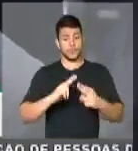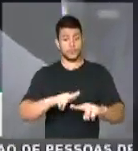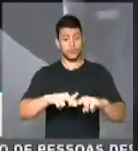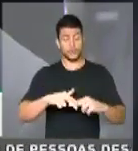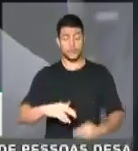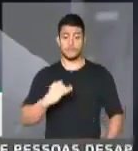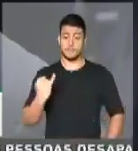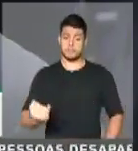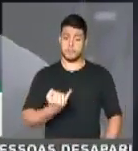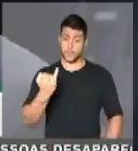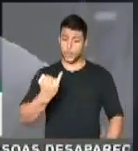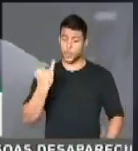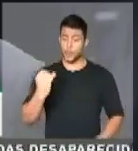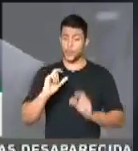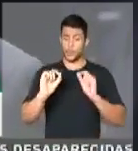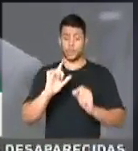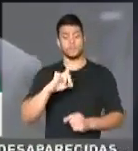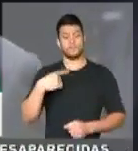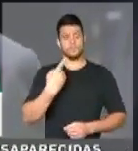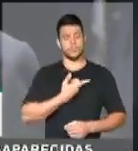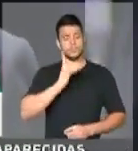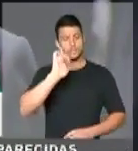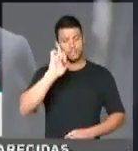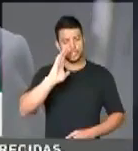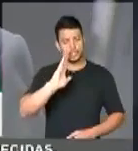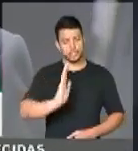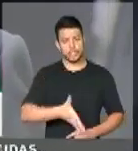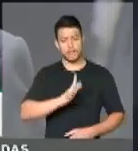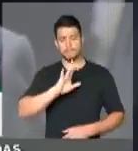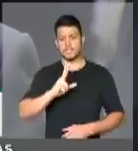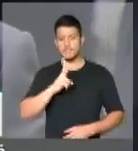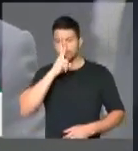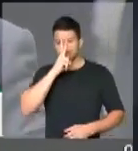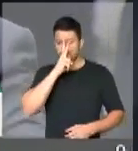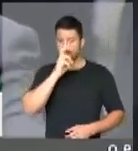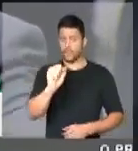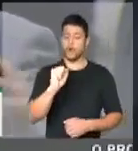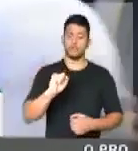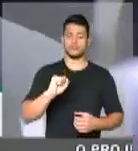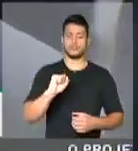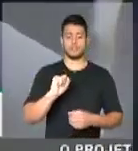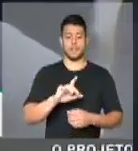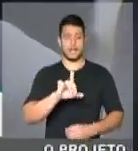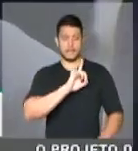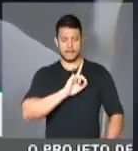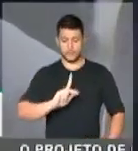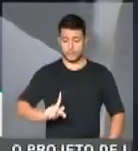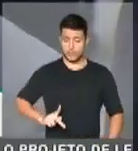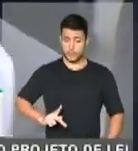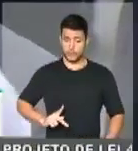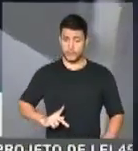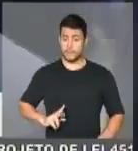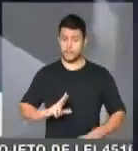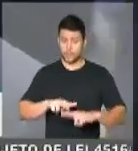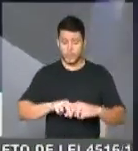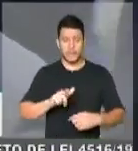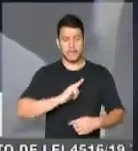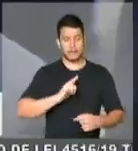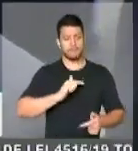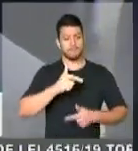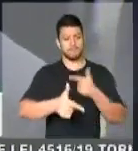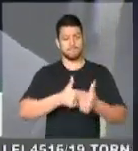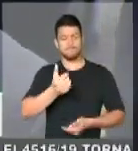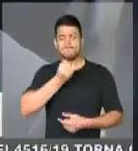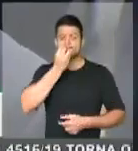que é fundamental que a gente fortaleça a Defensoria Pública da União, que presta um grande serviço à